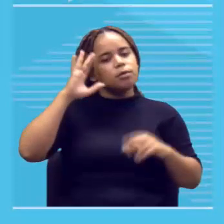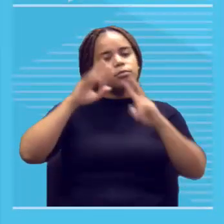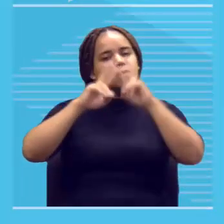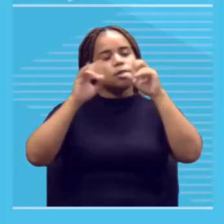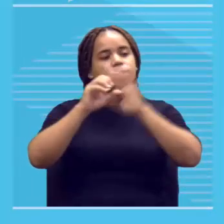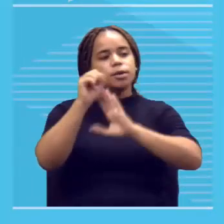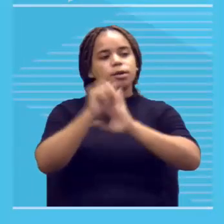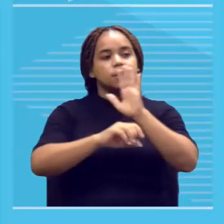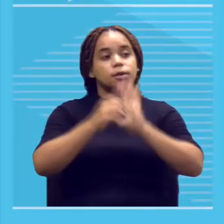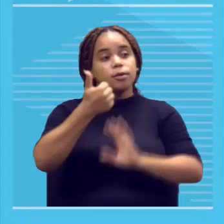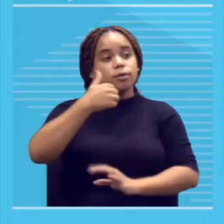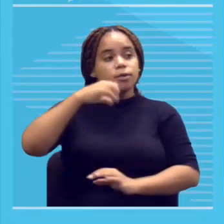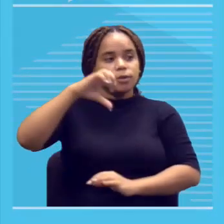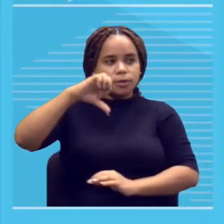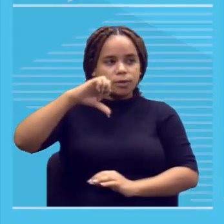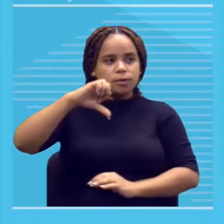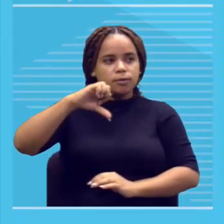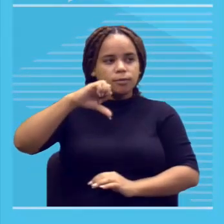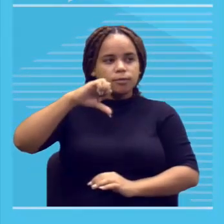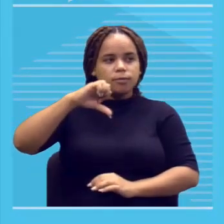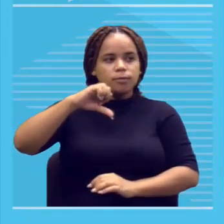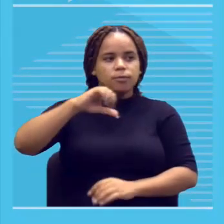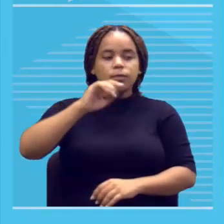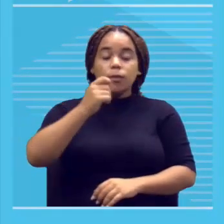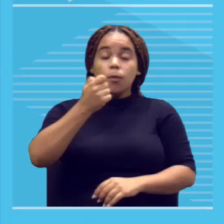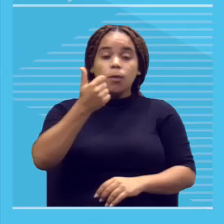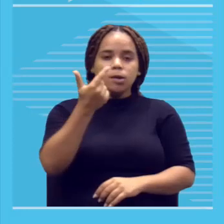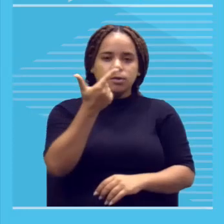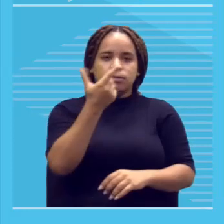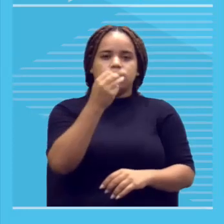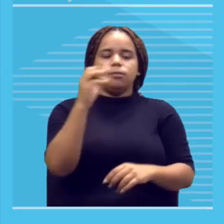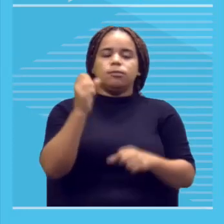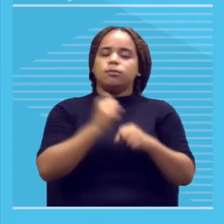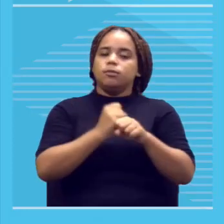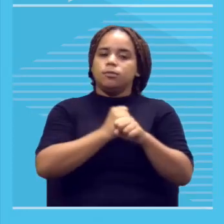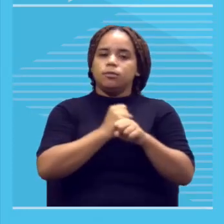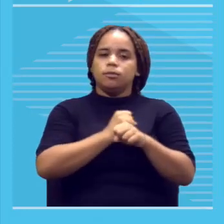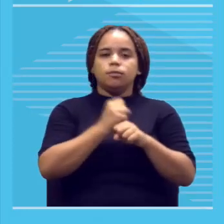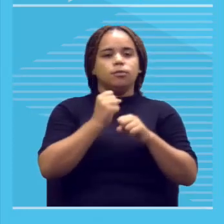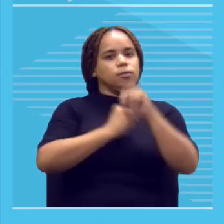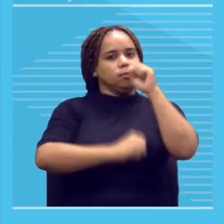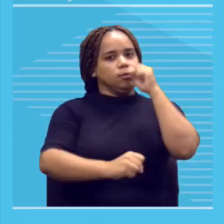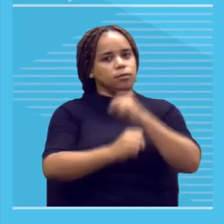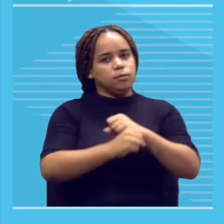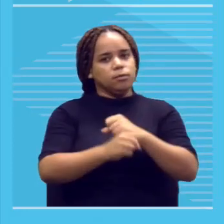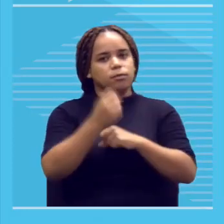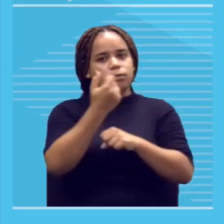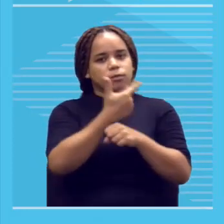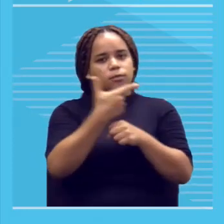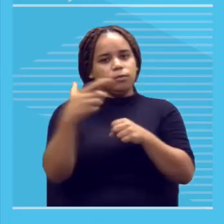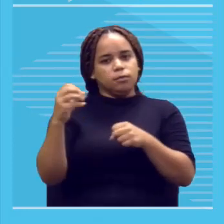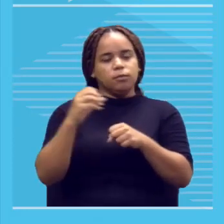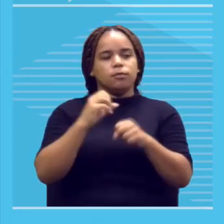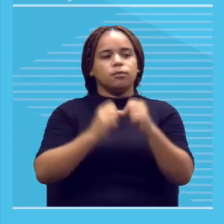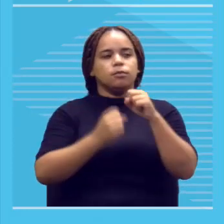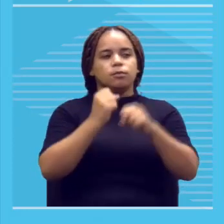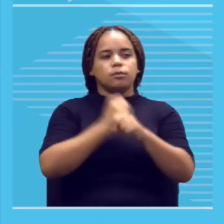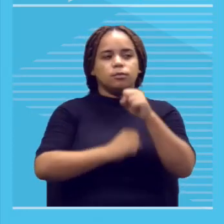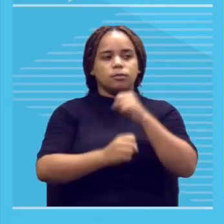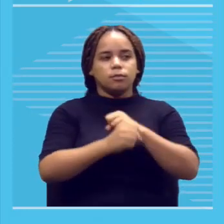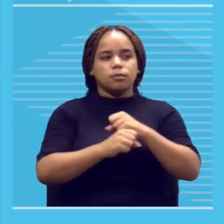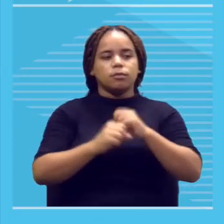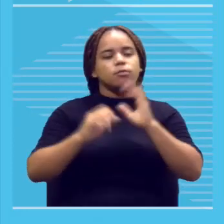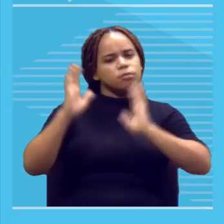século 19 quase 200 anos atrás Ah mas porque naquela época a sociedade era machista